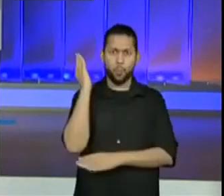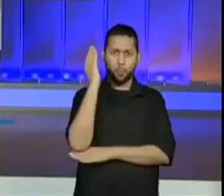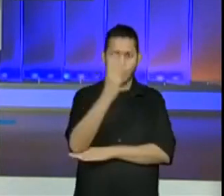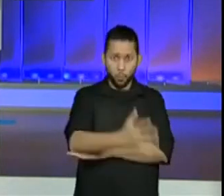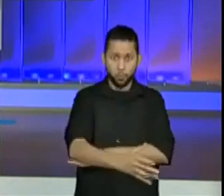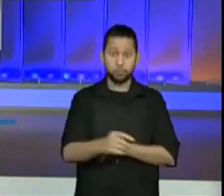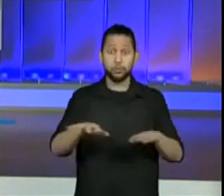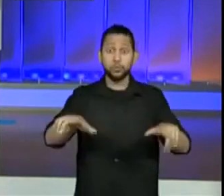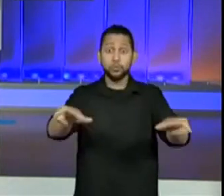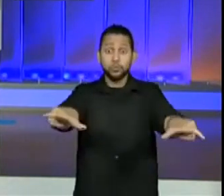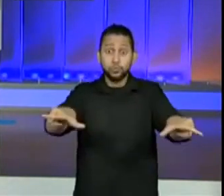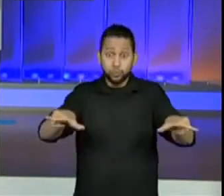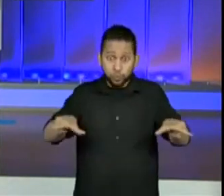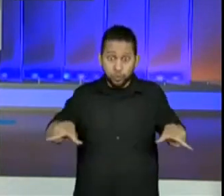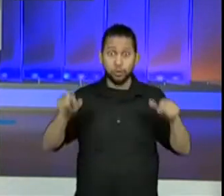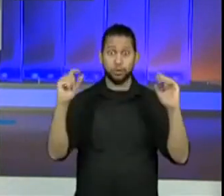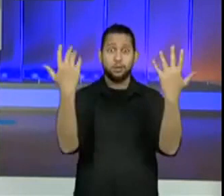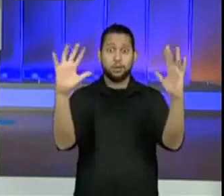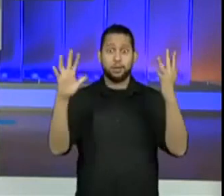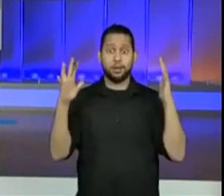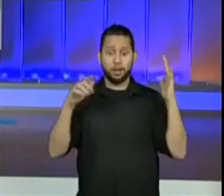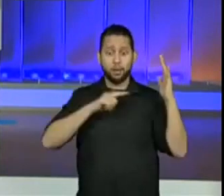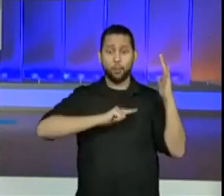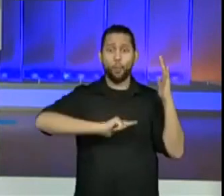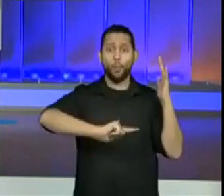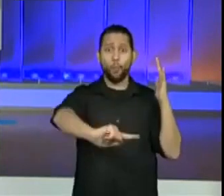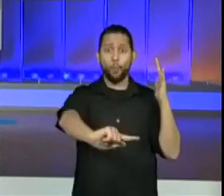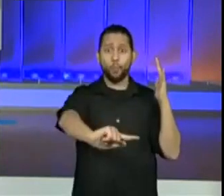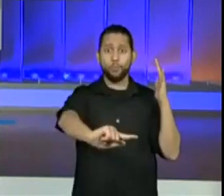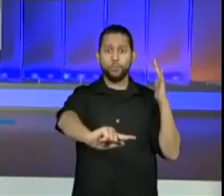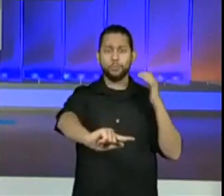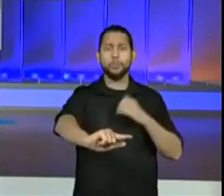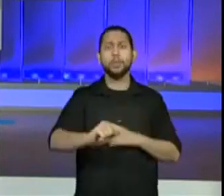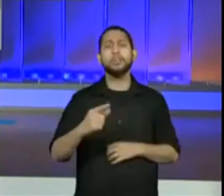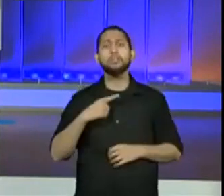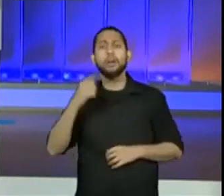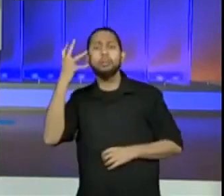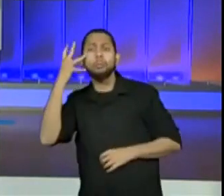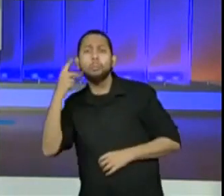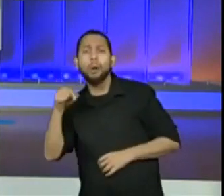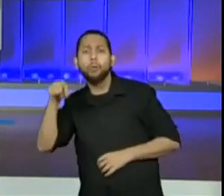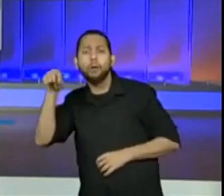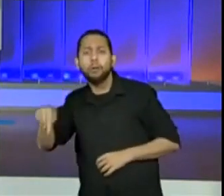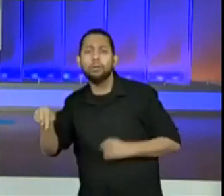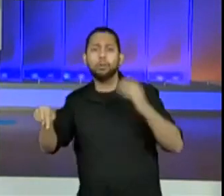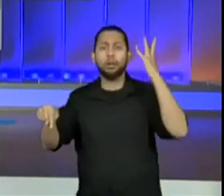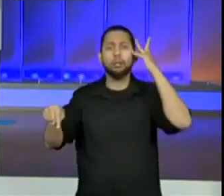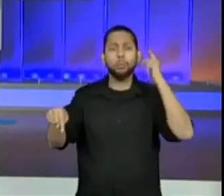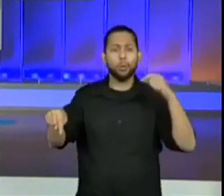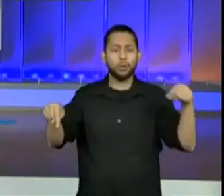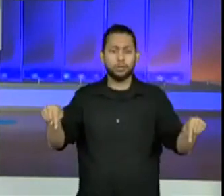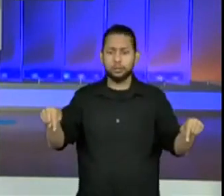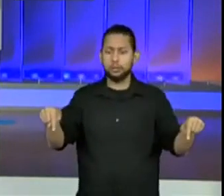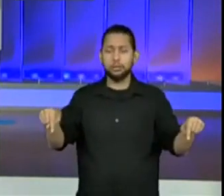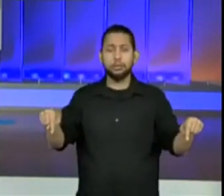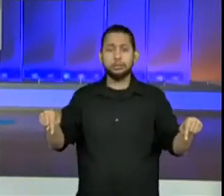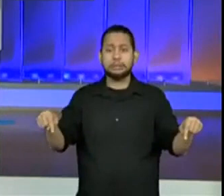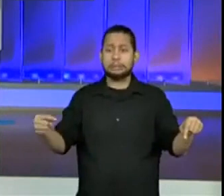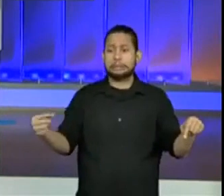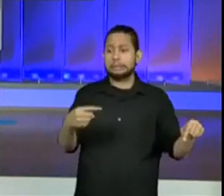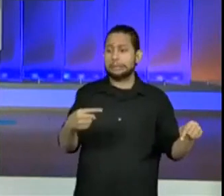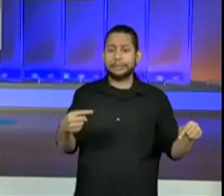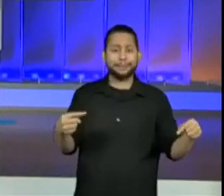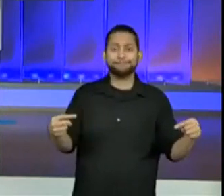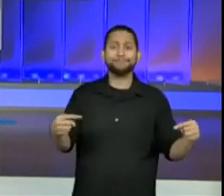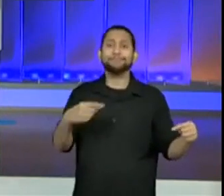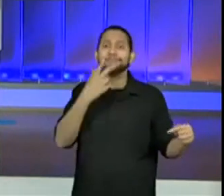animais vão ficando com territórios cada vez menores, para que esses animais, então, tenham outros